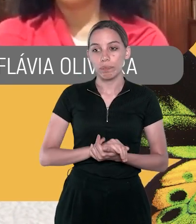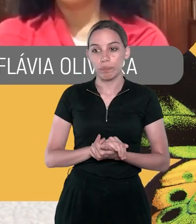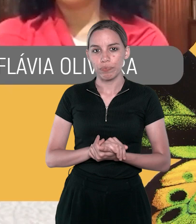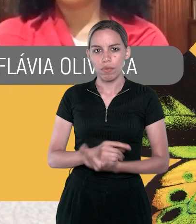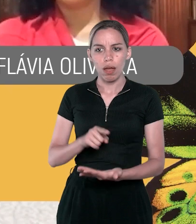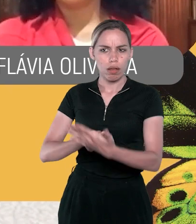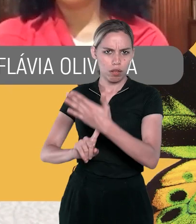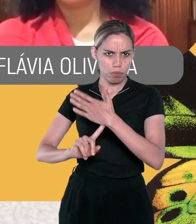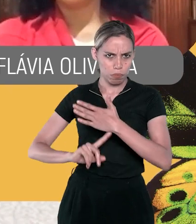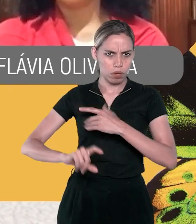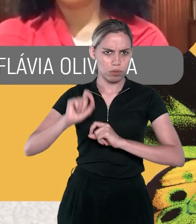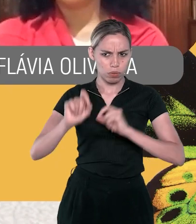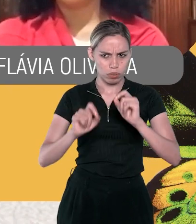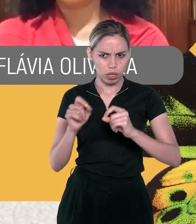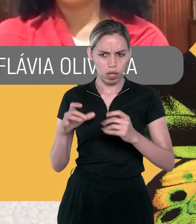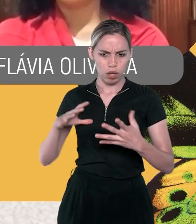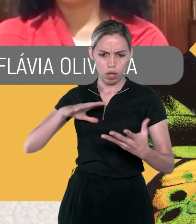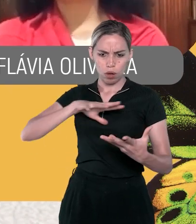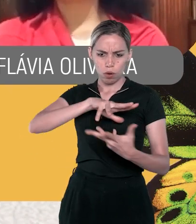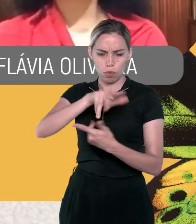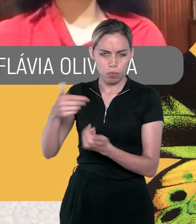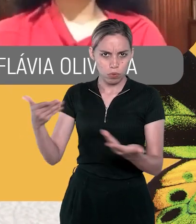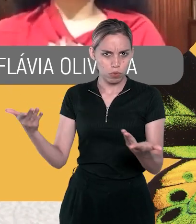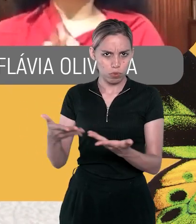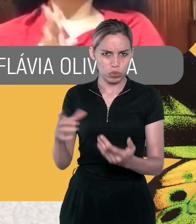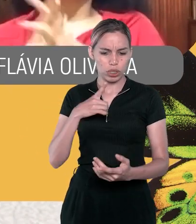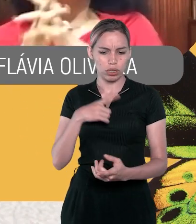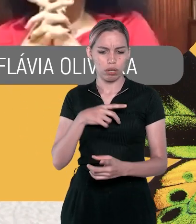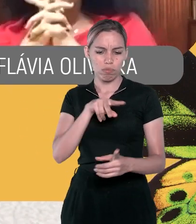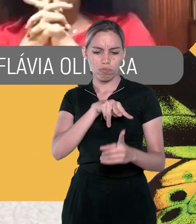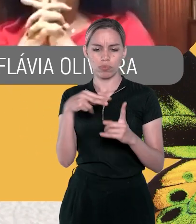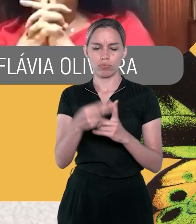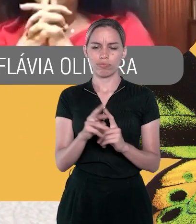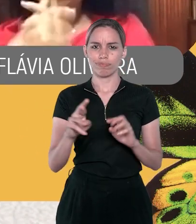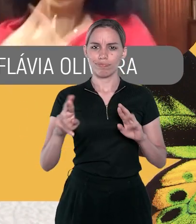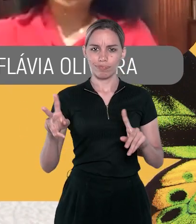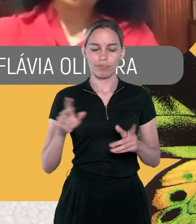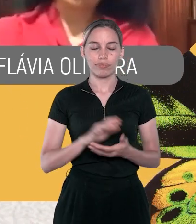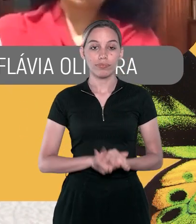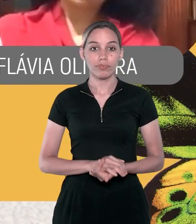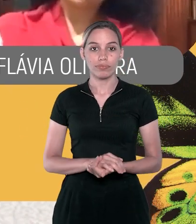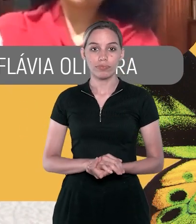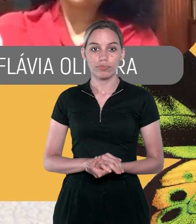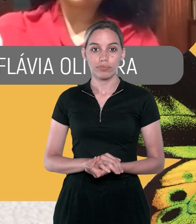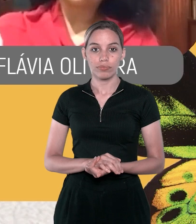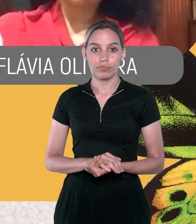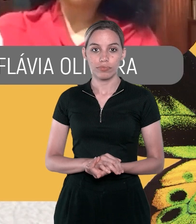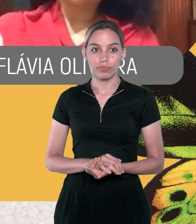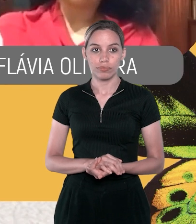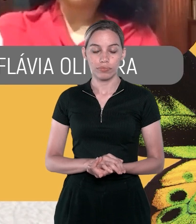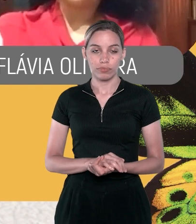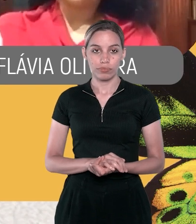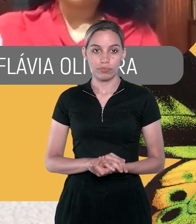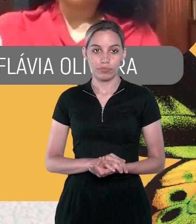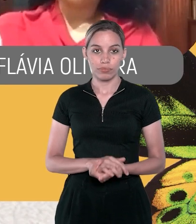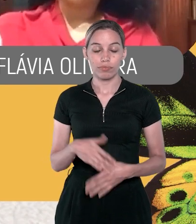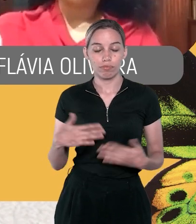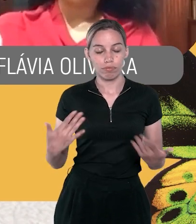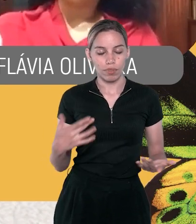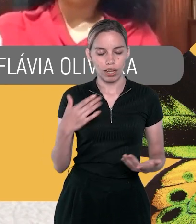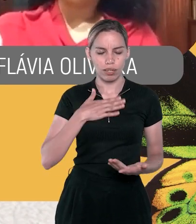certa percepção do mundo de hoje, né? Então é isso. Essa foi a